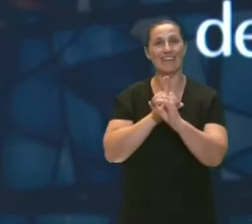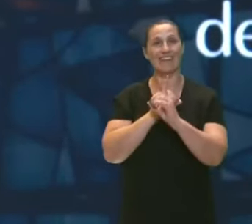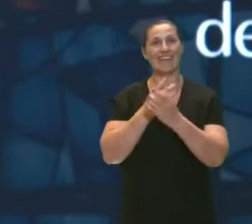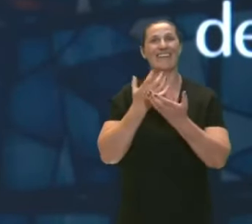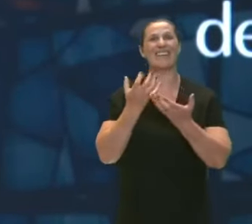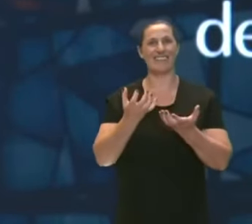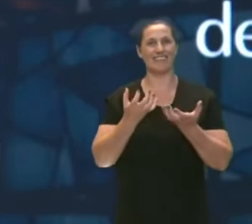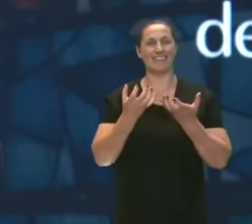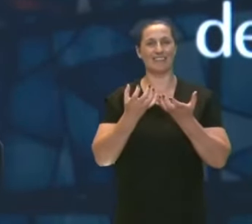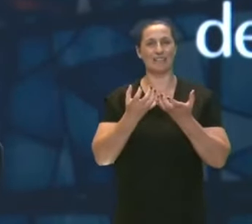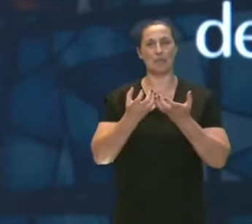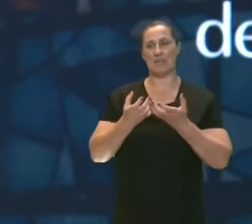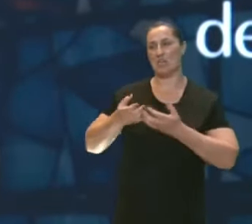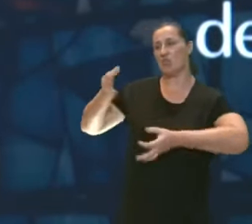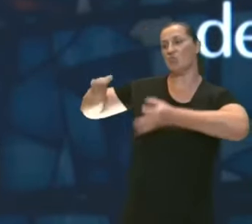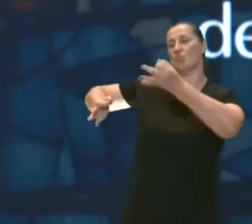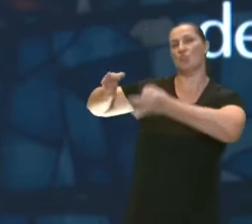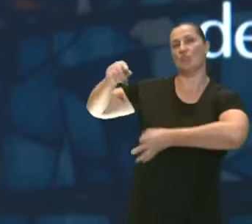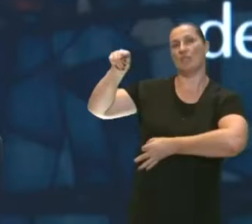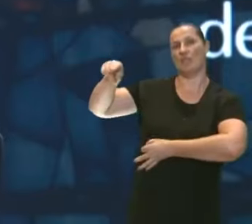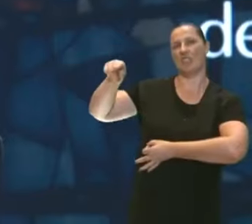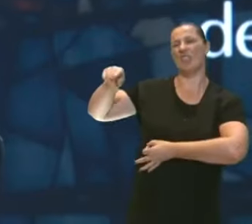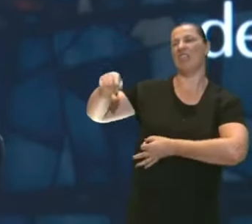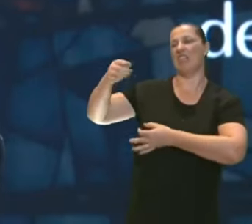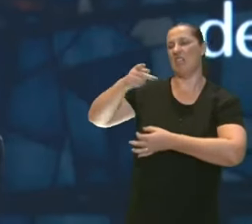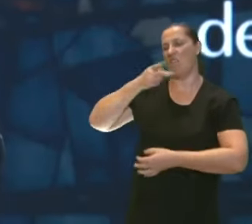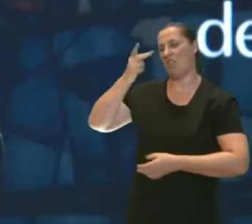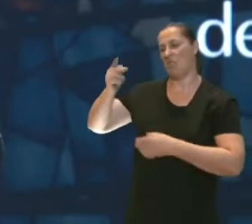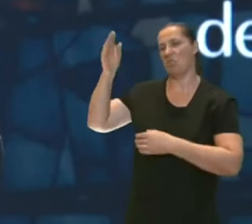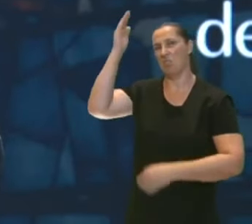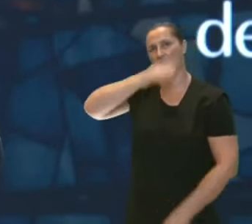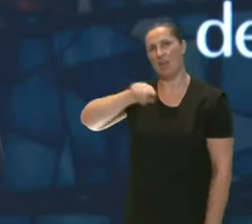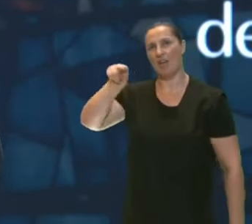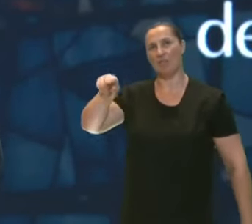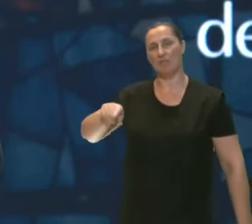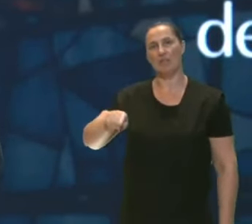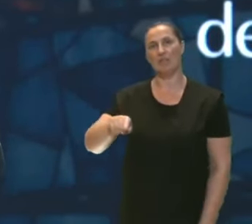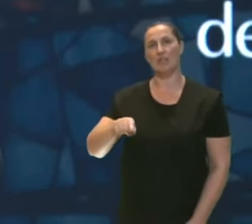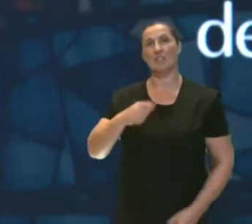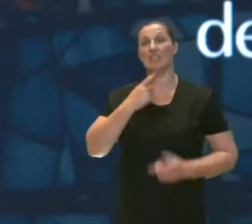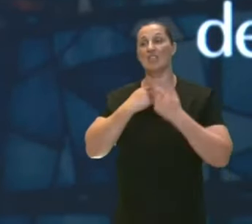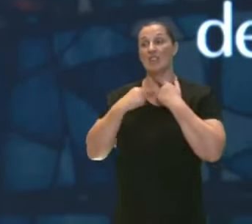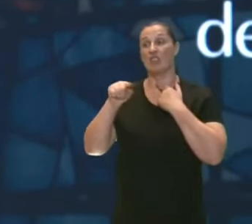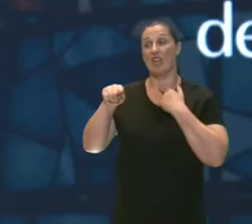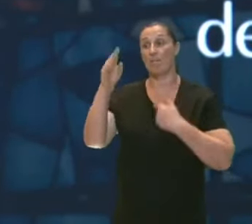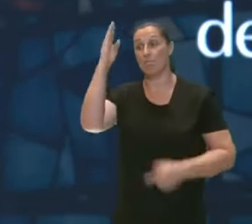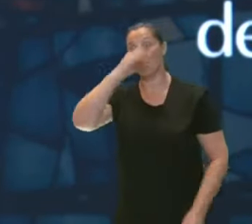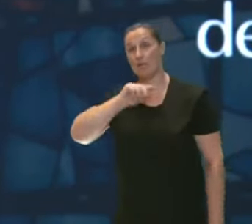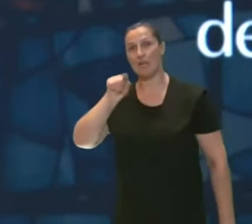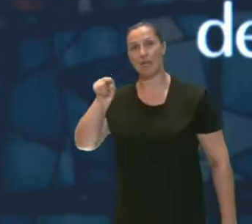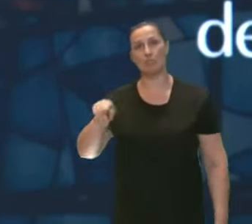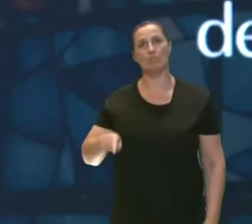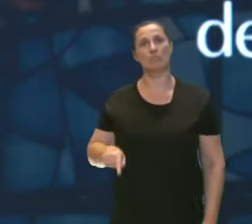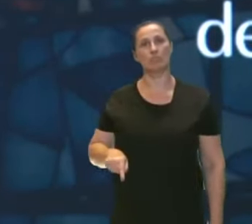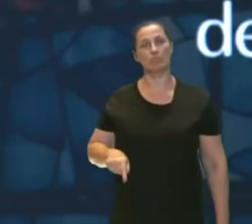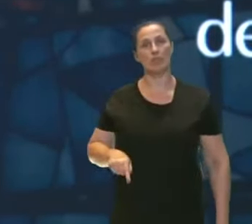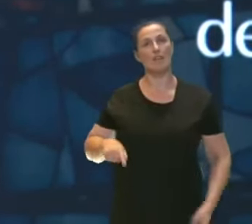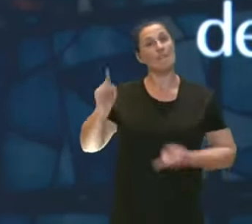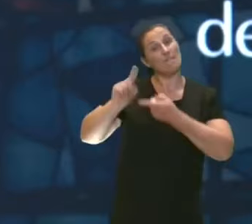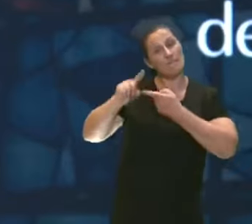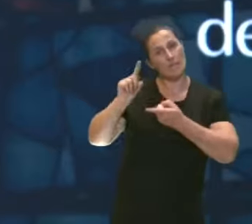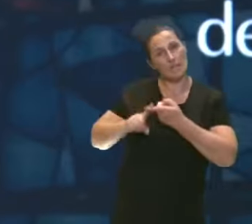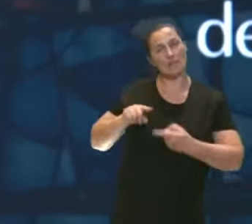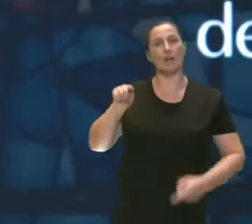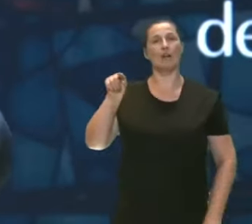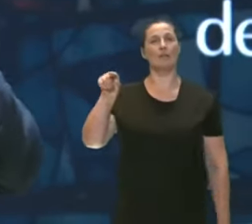julgando aquela pessoa, ou às vezes desejando devolver na mesma moeda